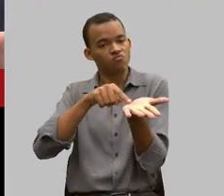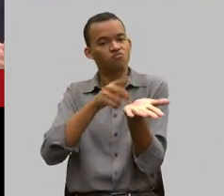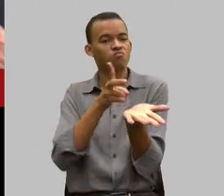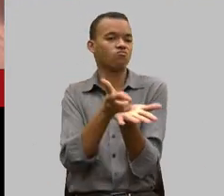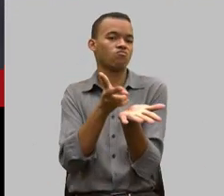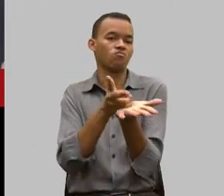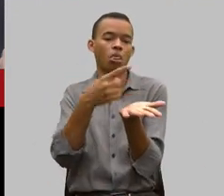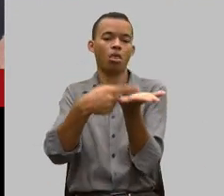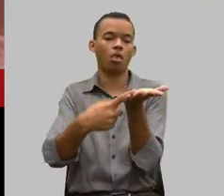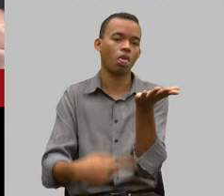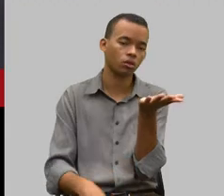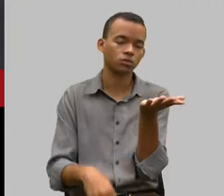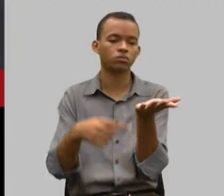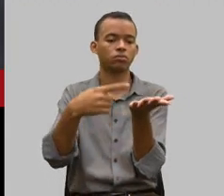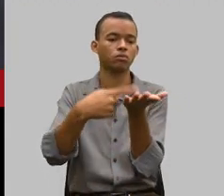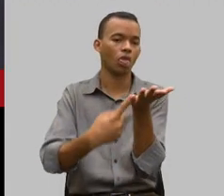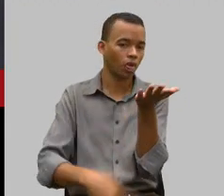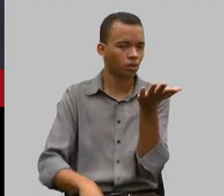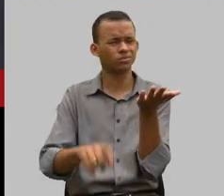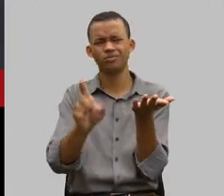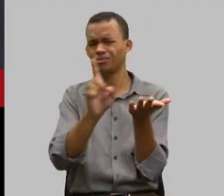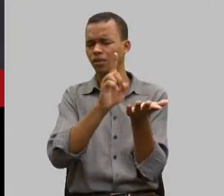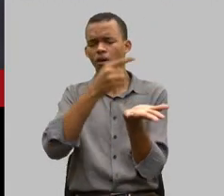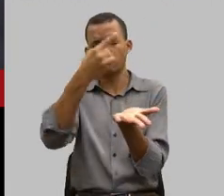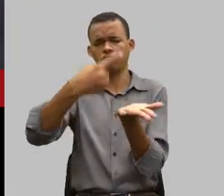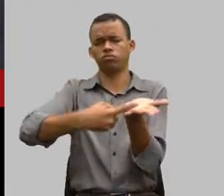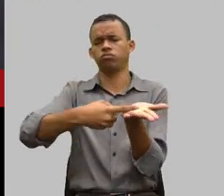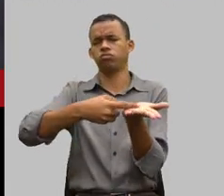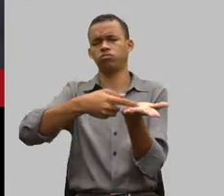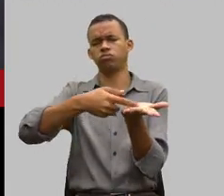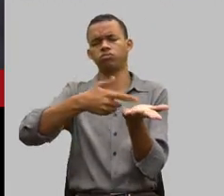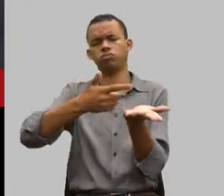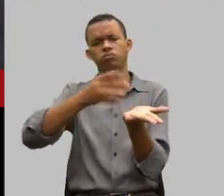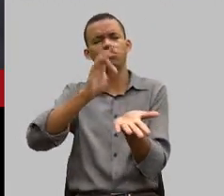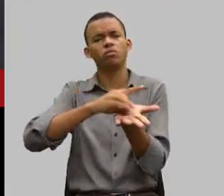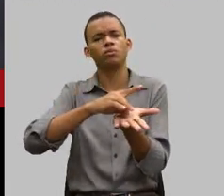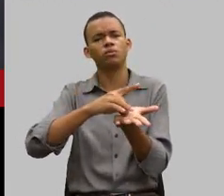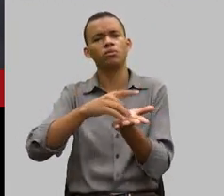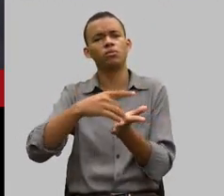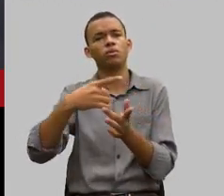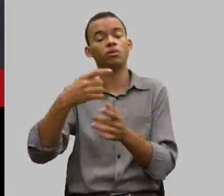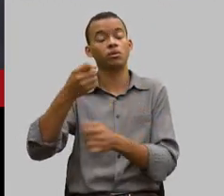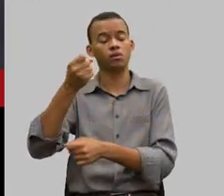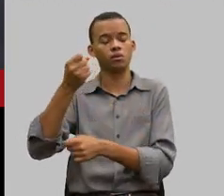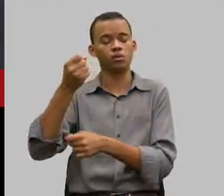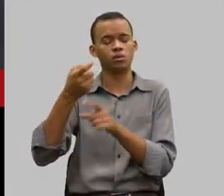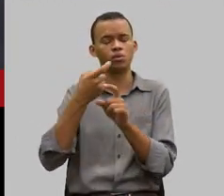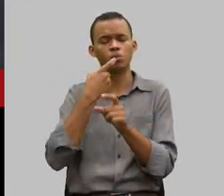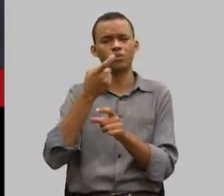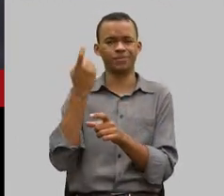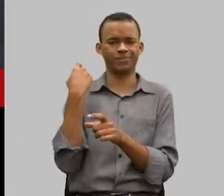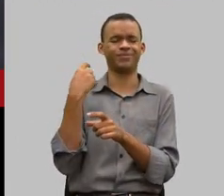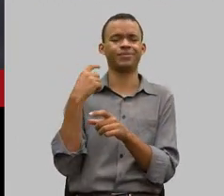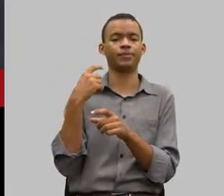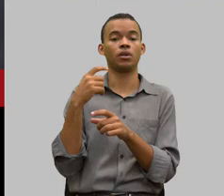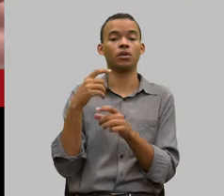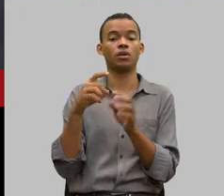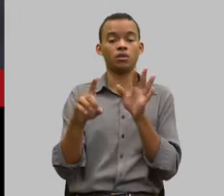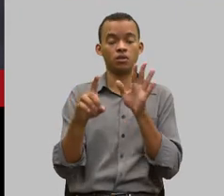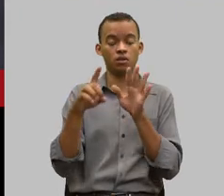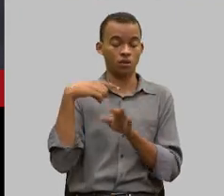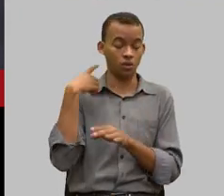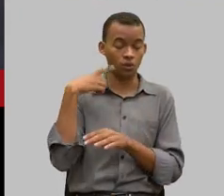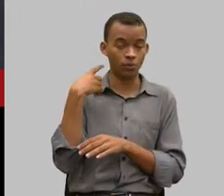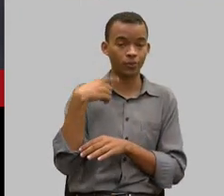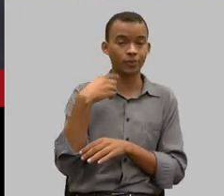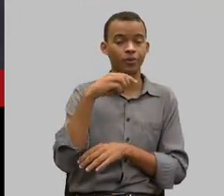palavra fazer os acordos recentemente o deputado João Magalhães aportou uma Emenda num projeto de lei 875 fruto